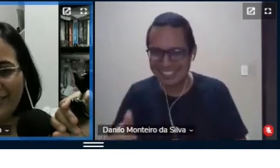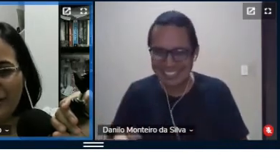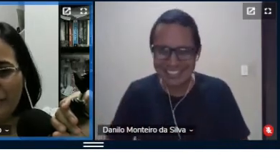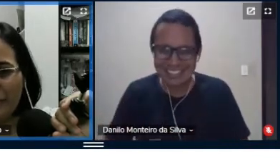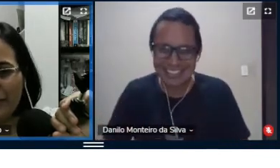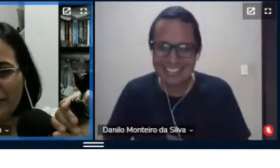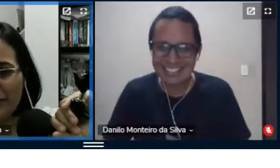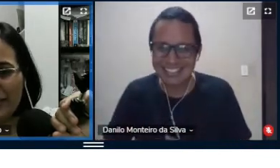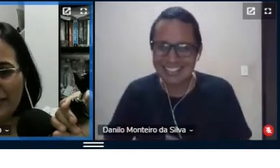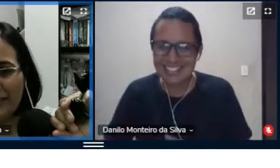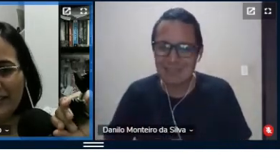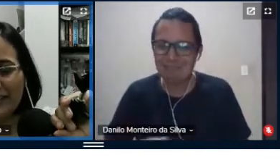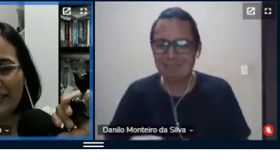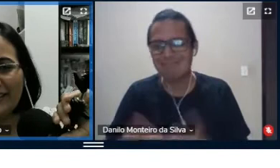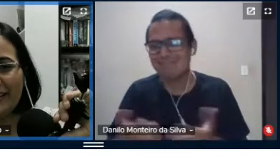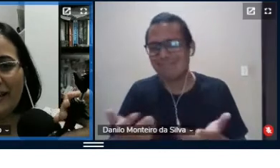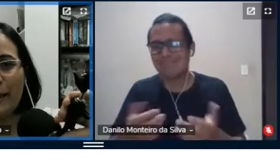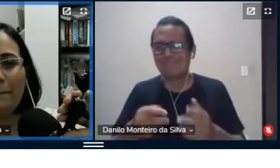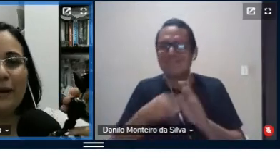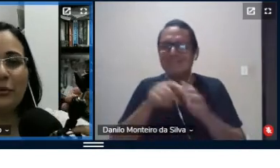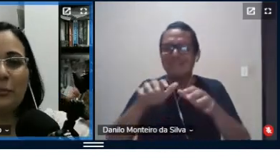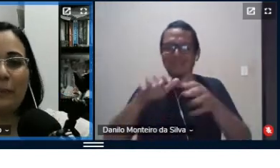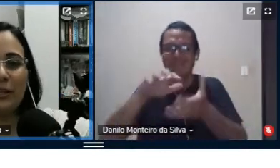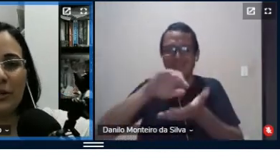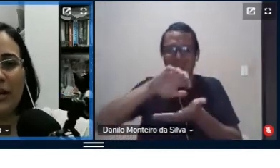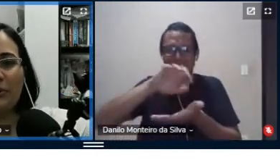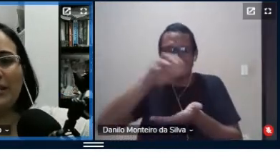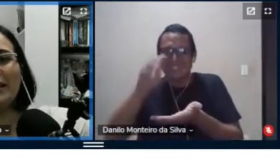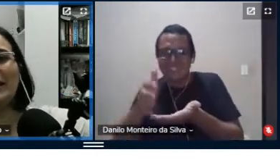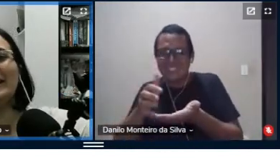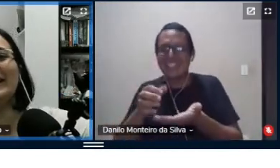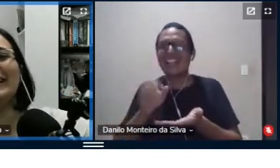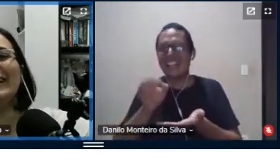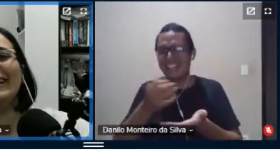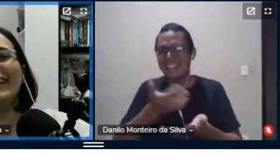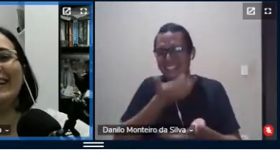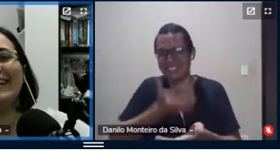Não tem nome pra panetone? Pão do Papai Noel.